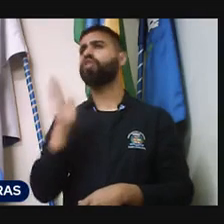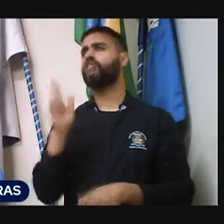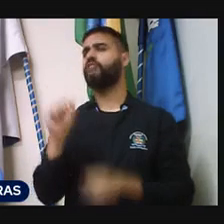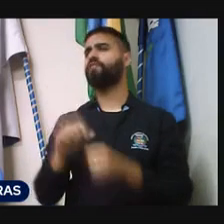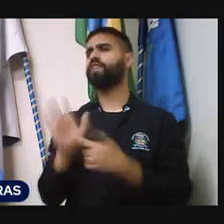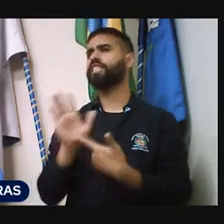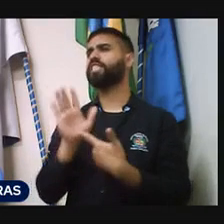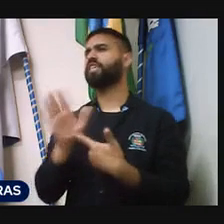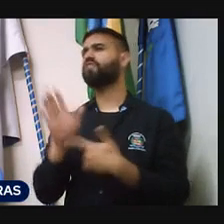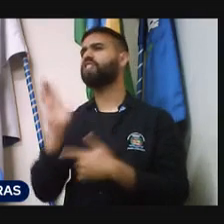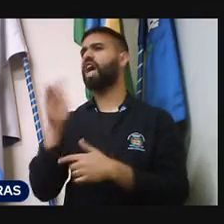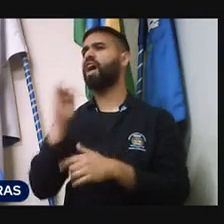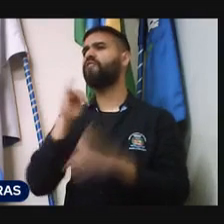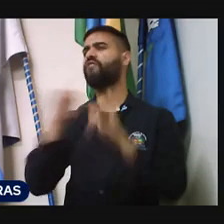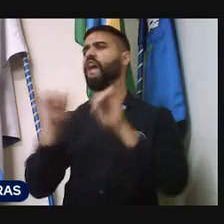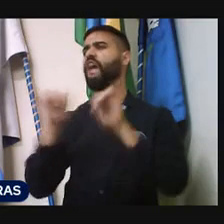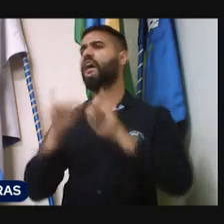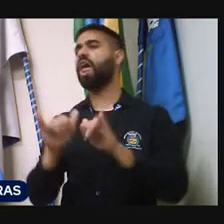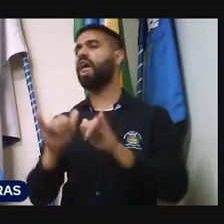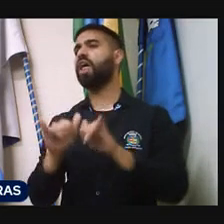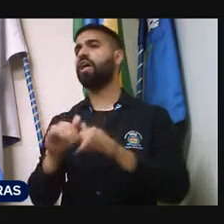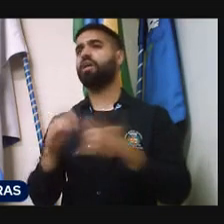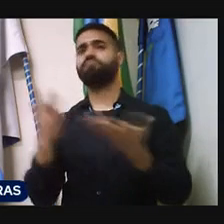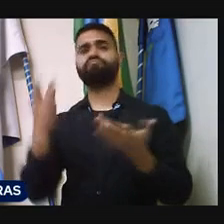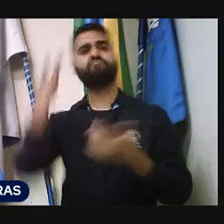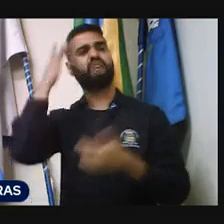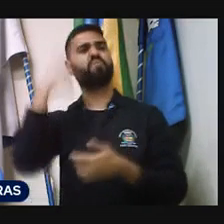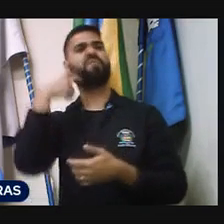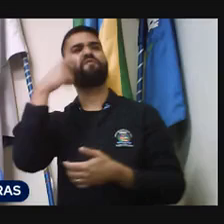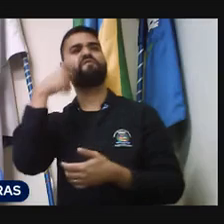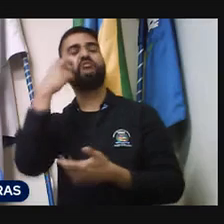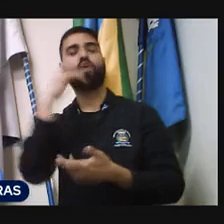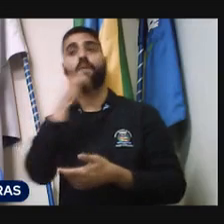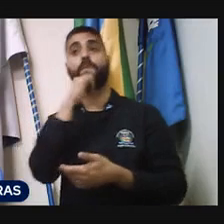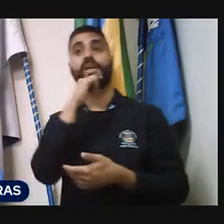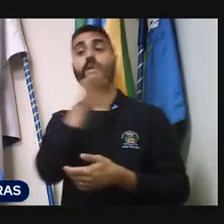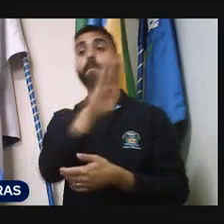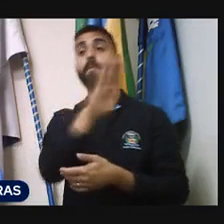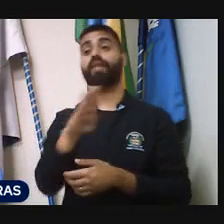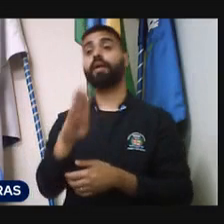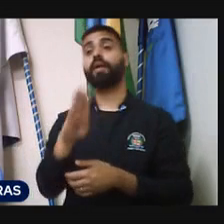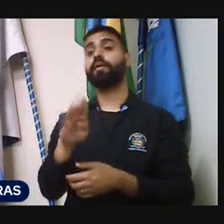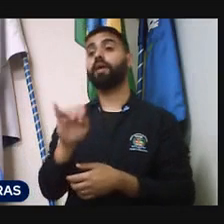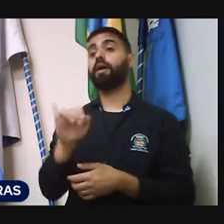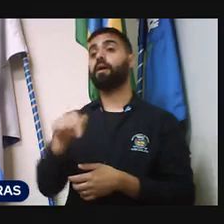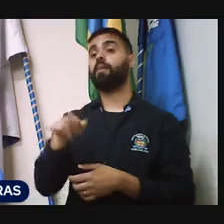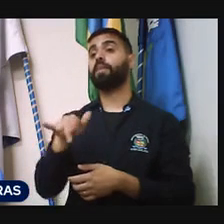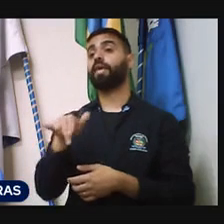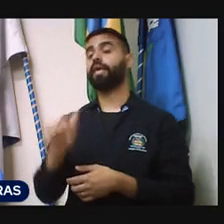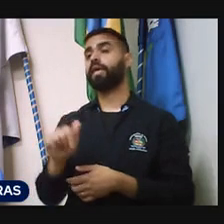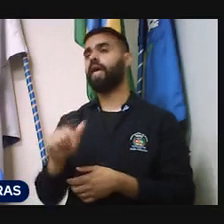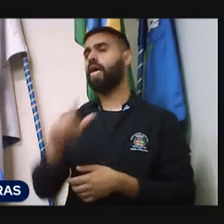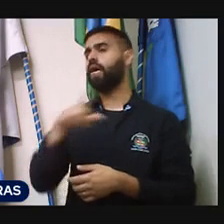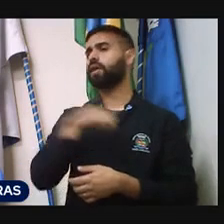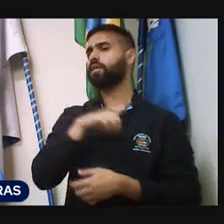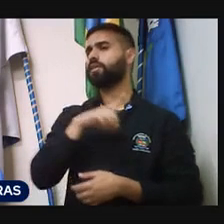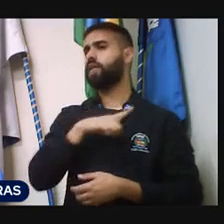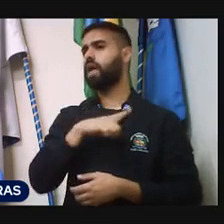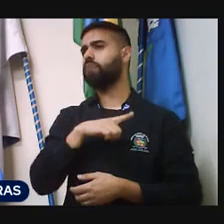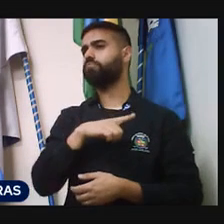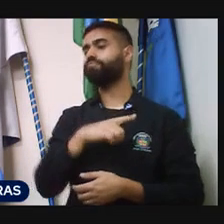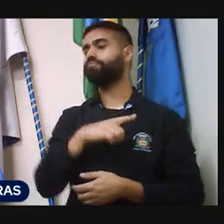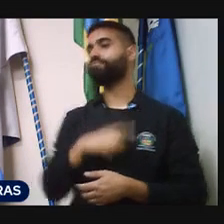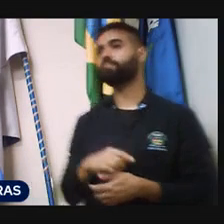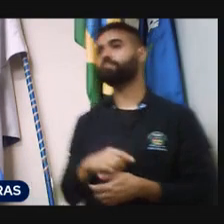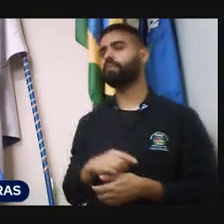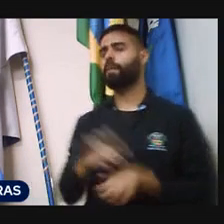já vim para essa Tribuna falar e acha uma vergonha um bairro como o bairro da Biquinha e atende onde